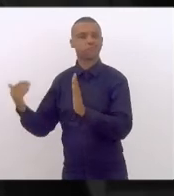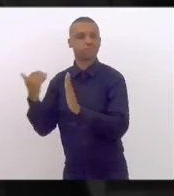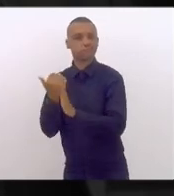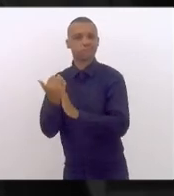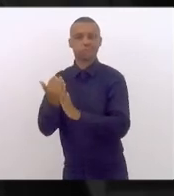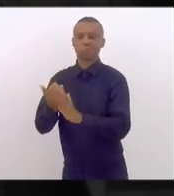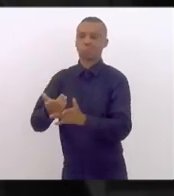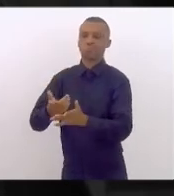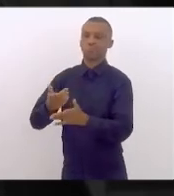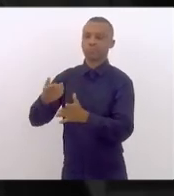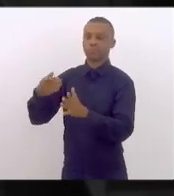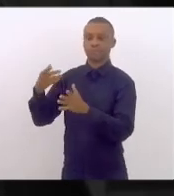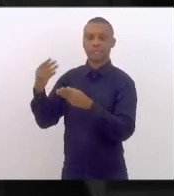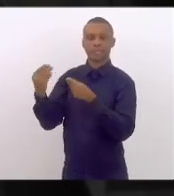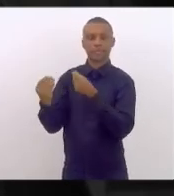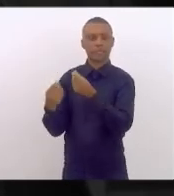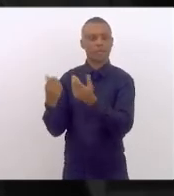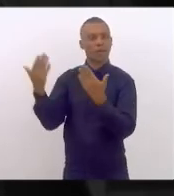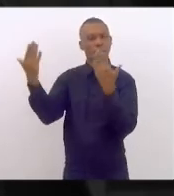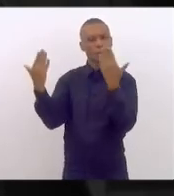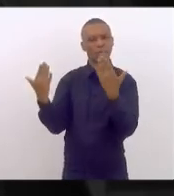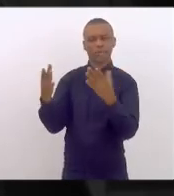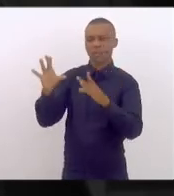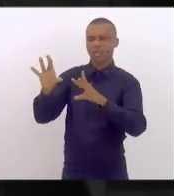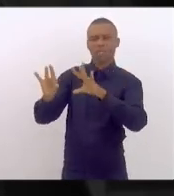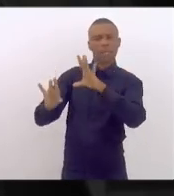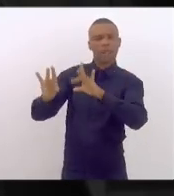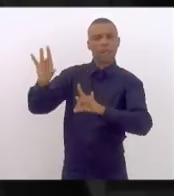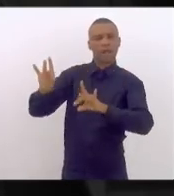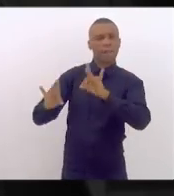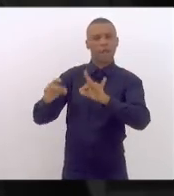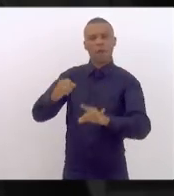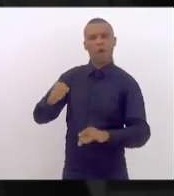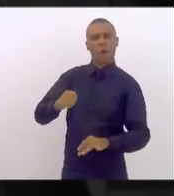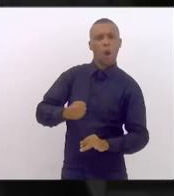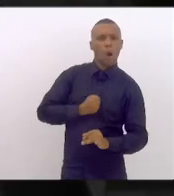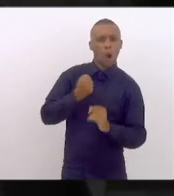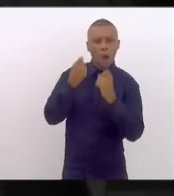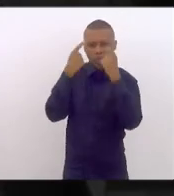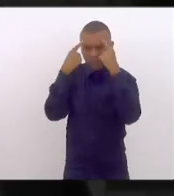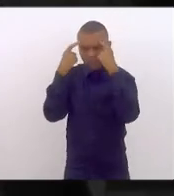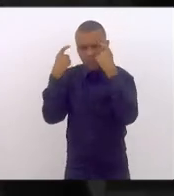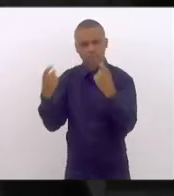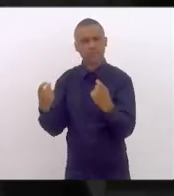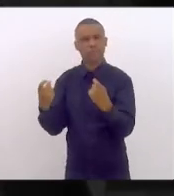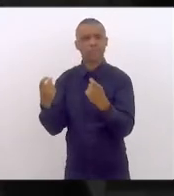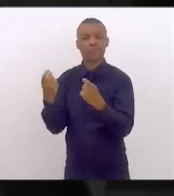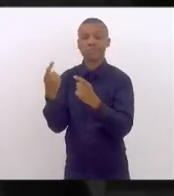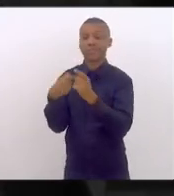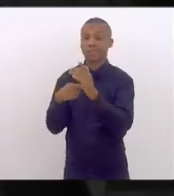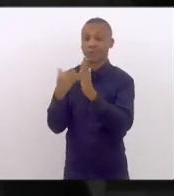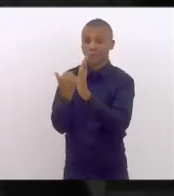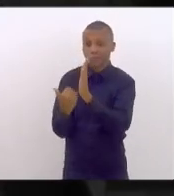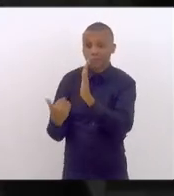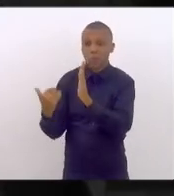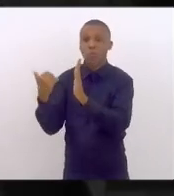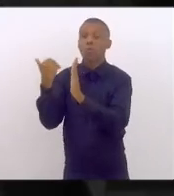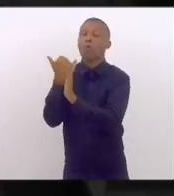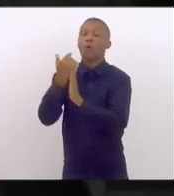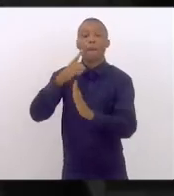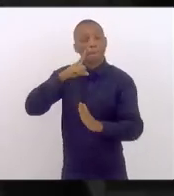para esse mar de lama de ódio de violência de obscurantismo que cresceu muito e